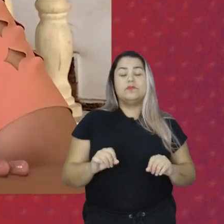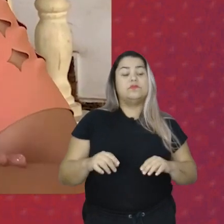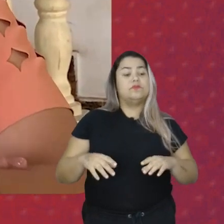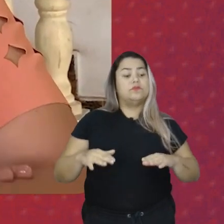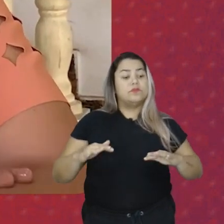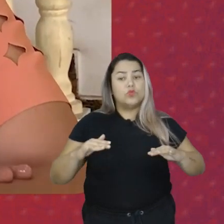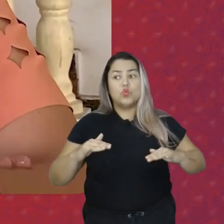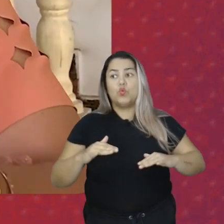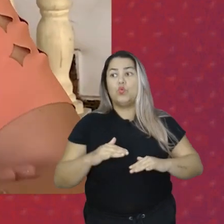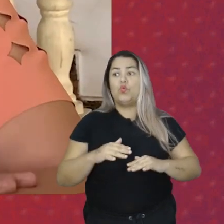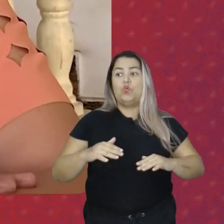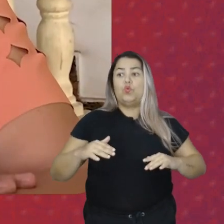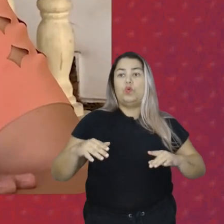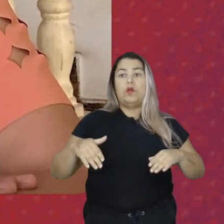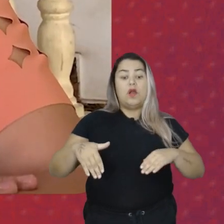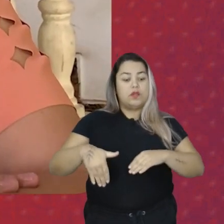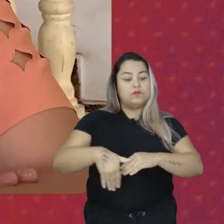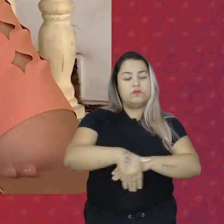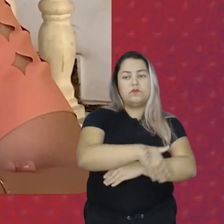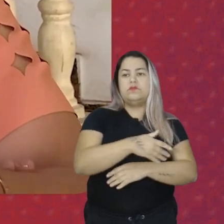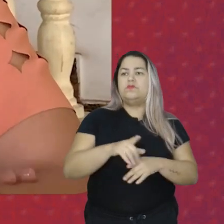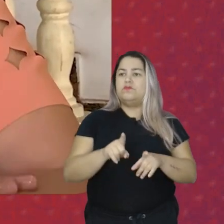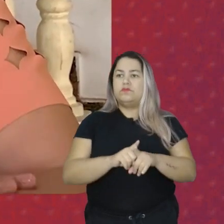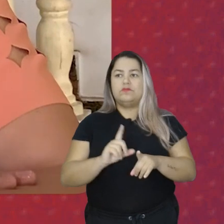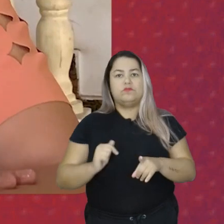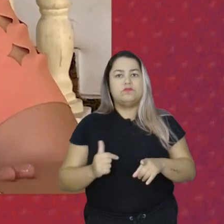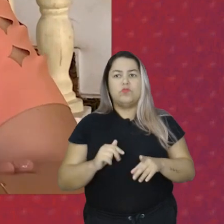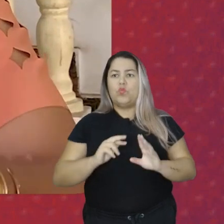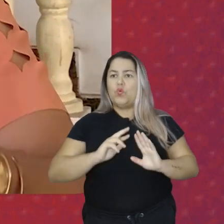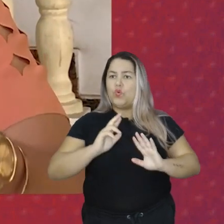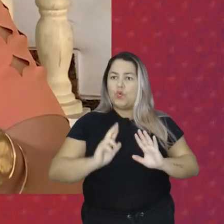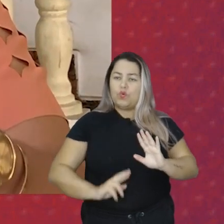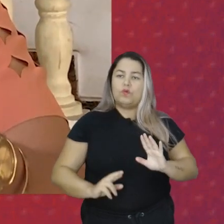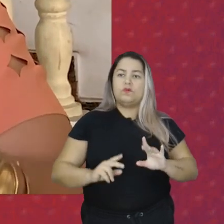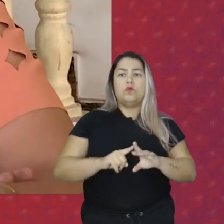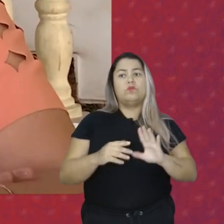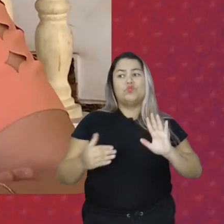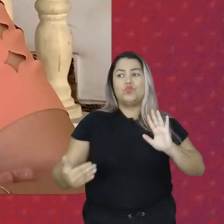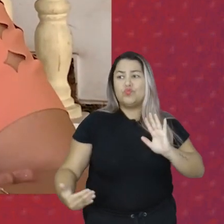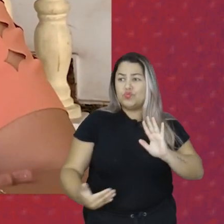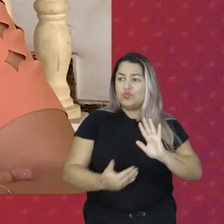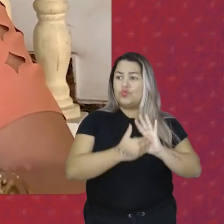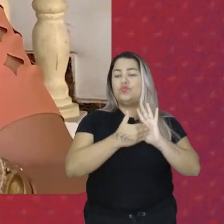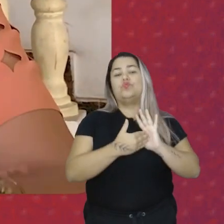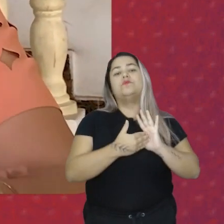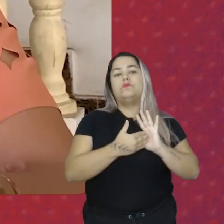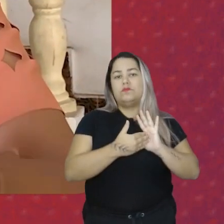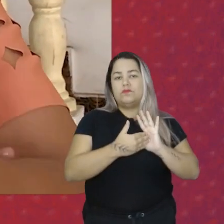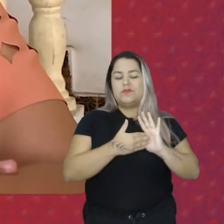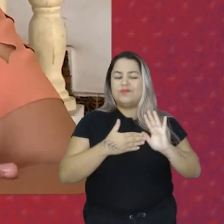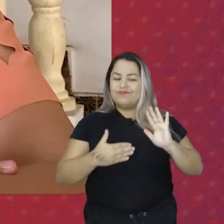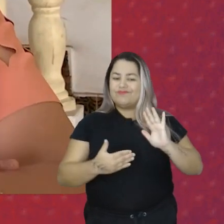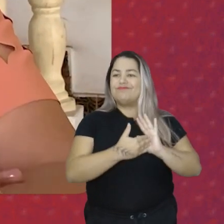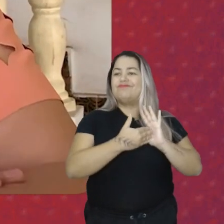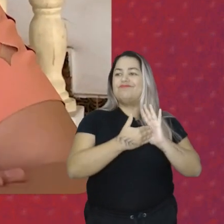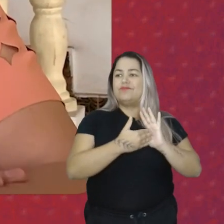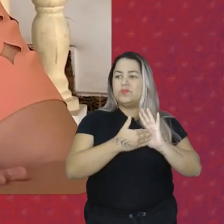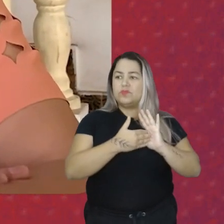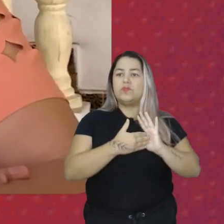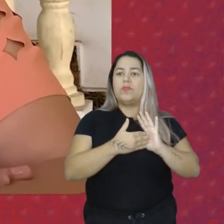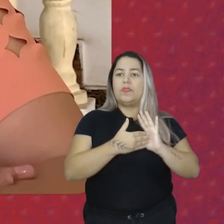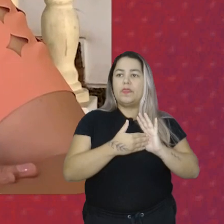calçadas, sempre irregulares, a discussão dos obstáculos que impedem o ir e